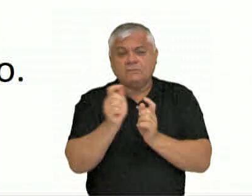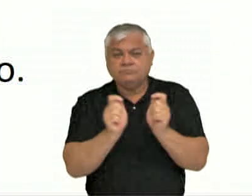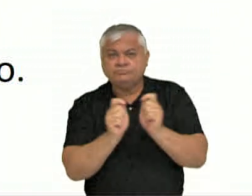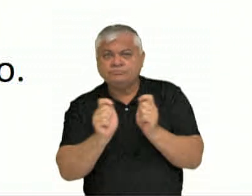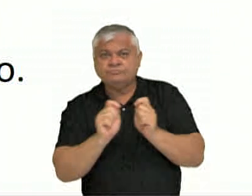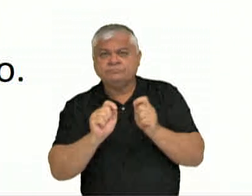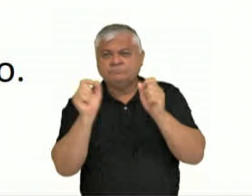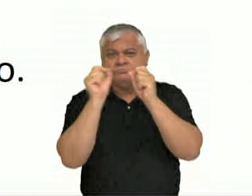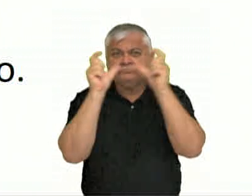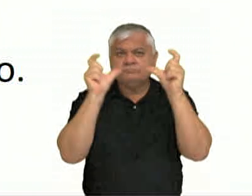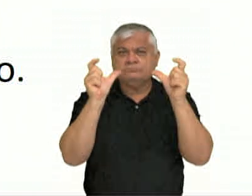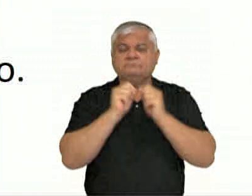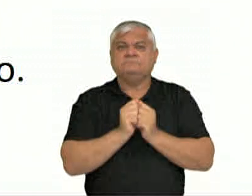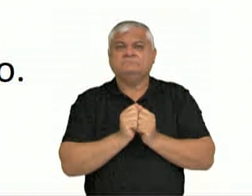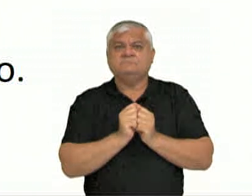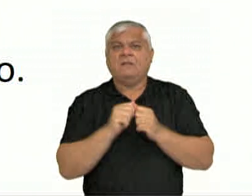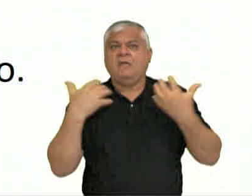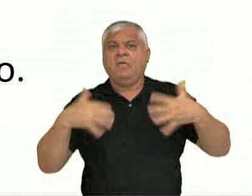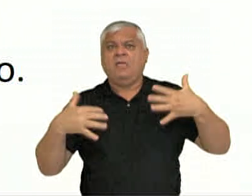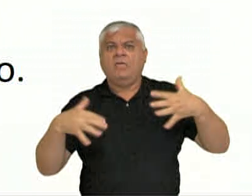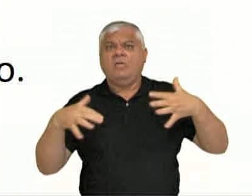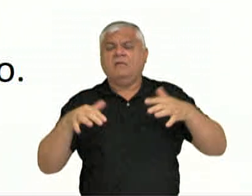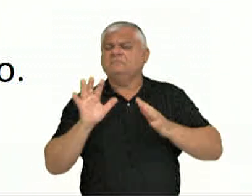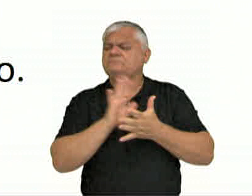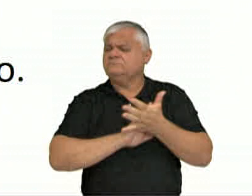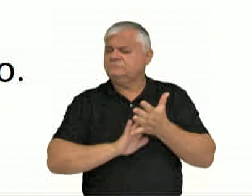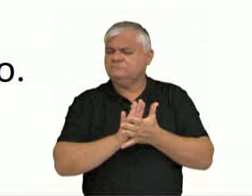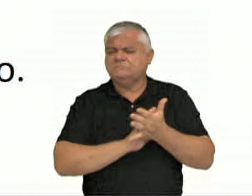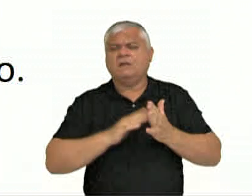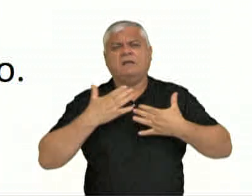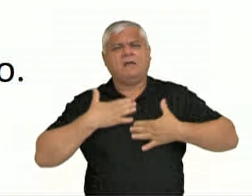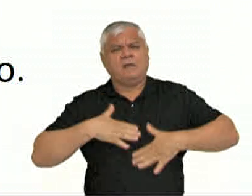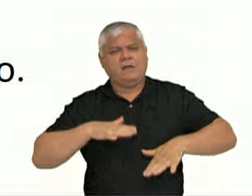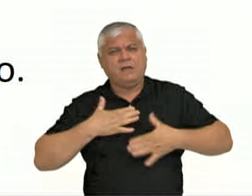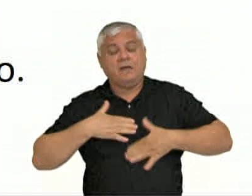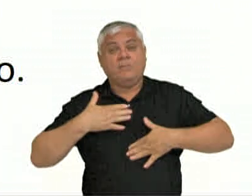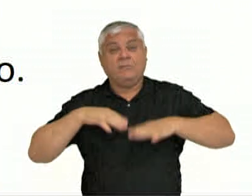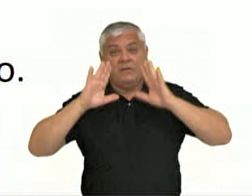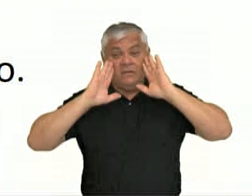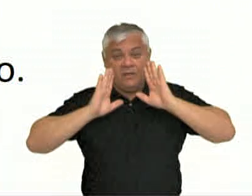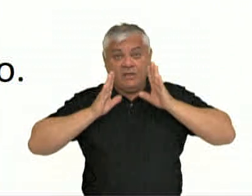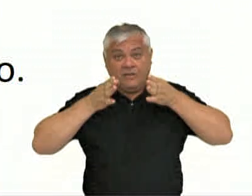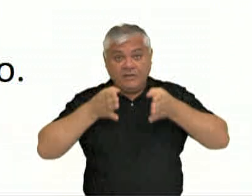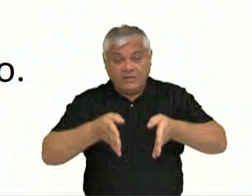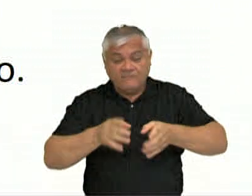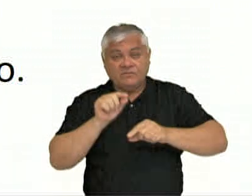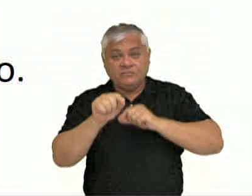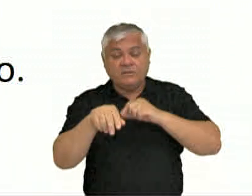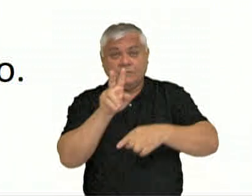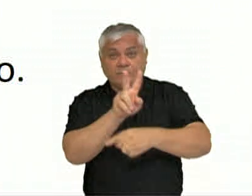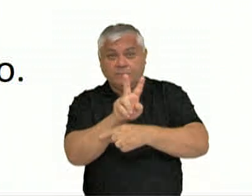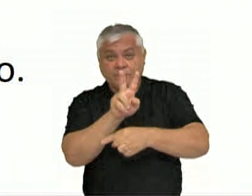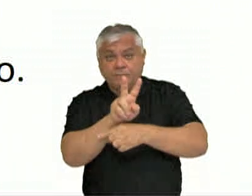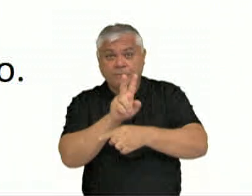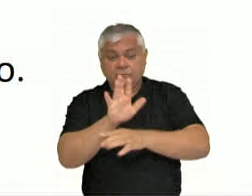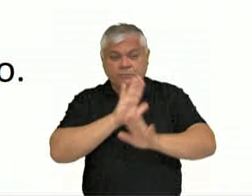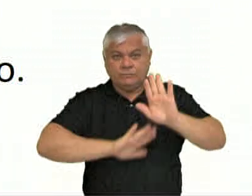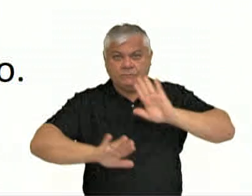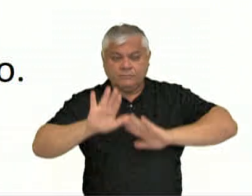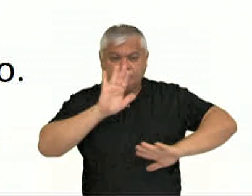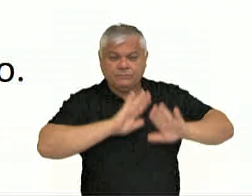população, sem pânico desnecessário, mas com forte ênfase nas medidas de prevenção e